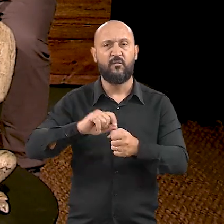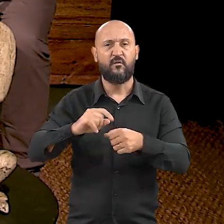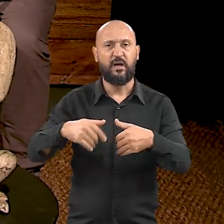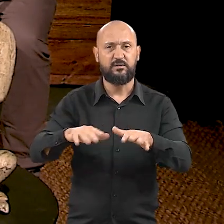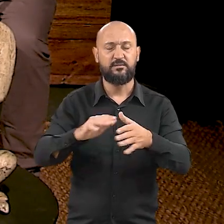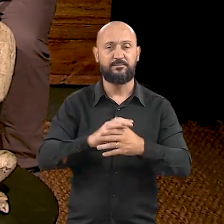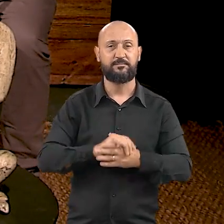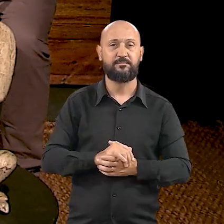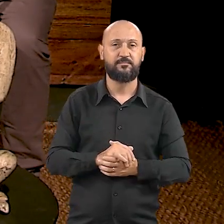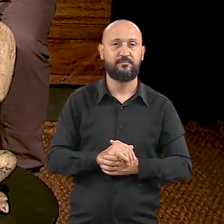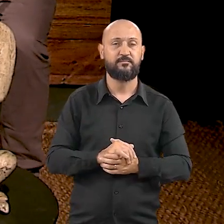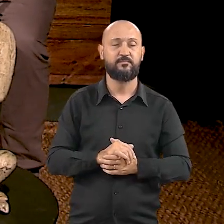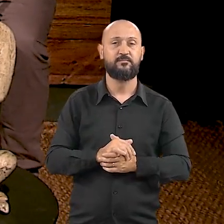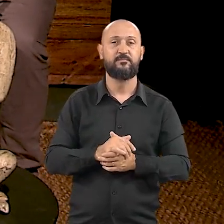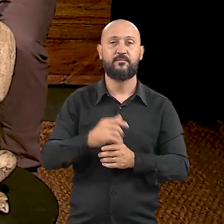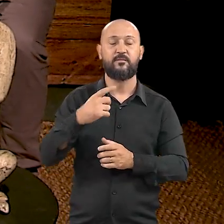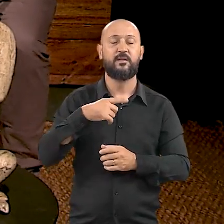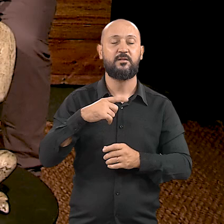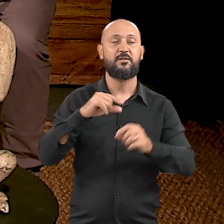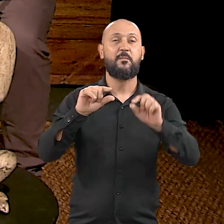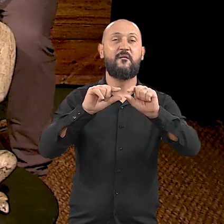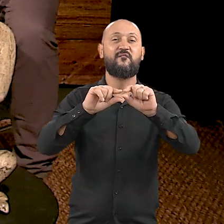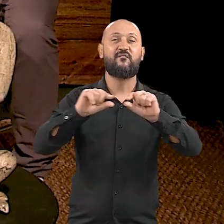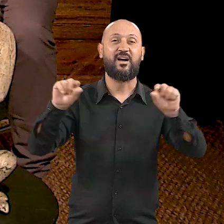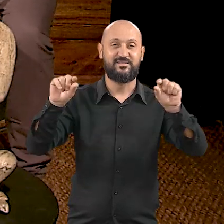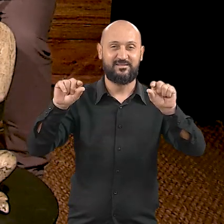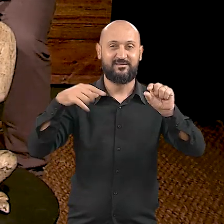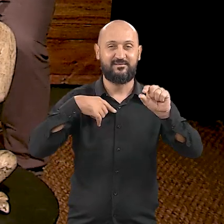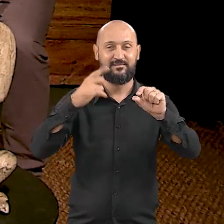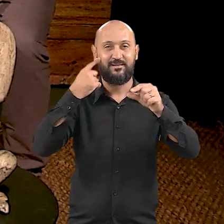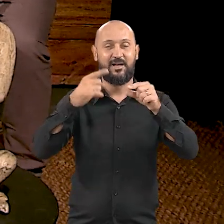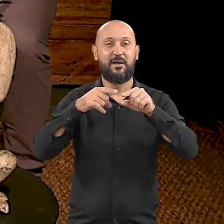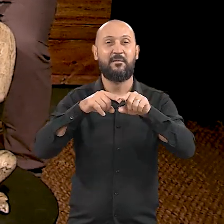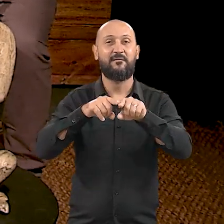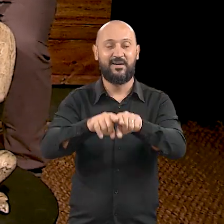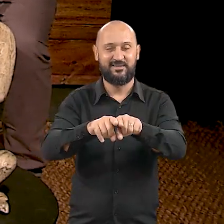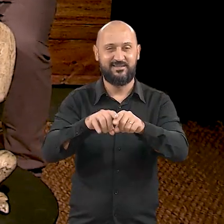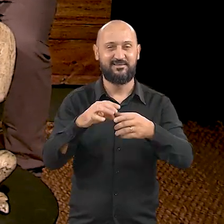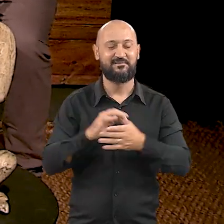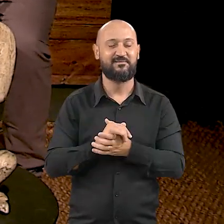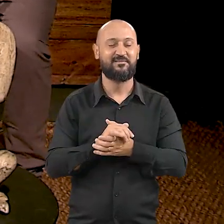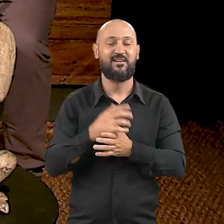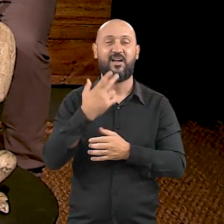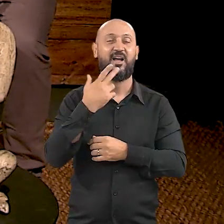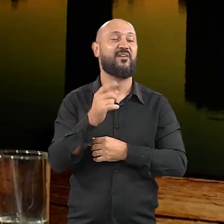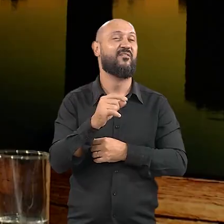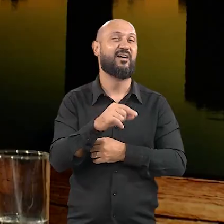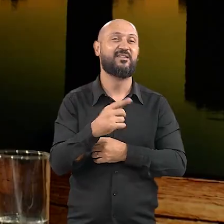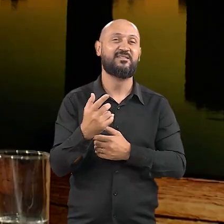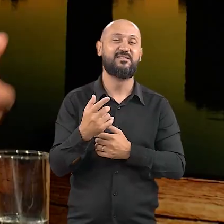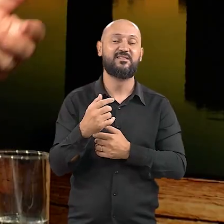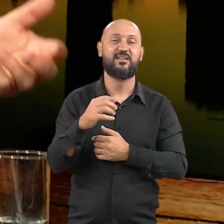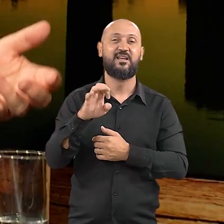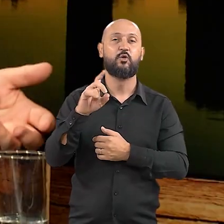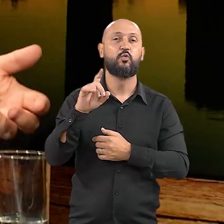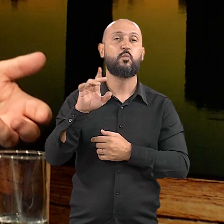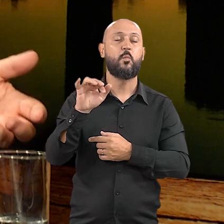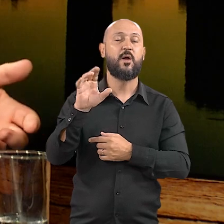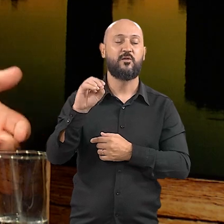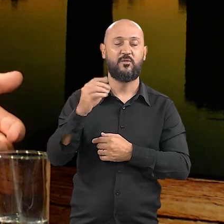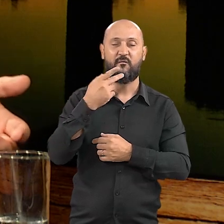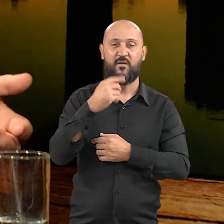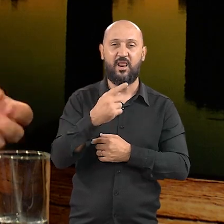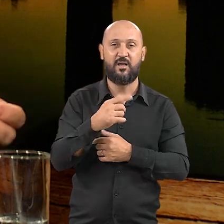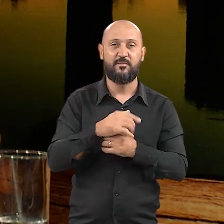aí, né? E até ele deu uma frase do que eu falei, eu dei até parceria para o Maia, porque ele deu uma frase que o Eduardo